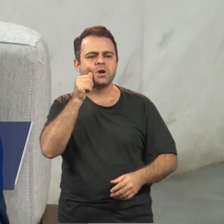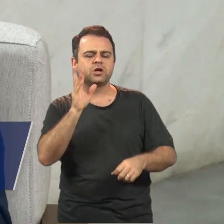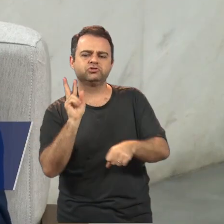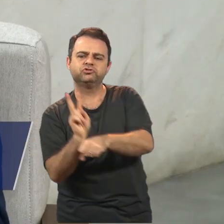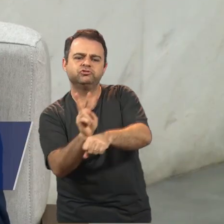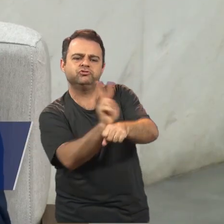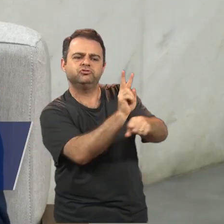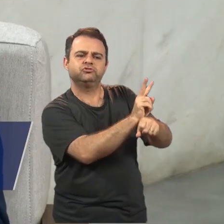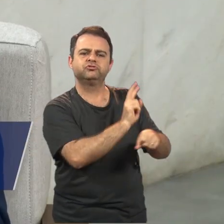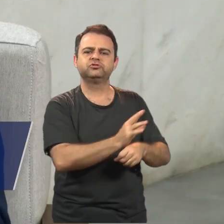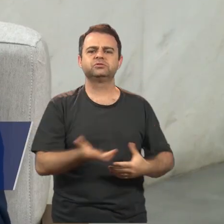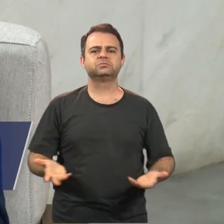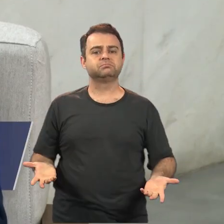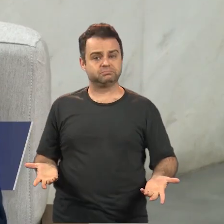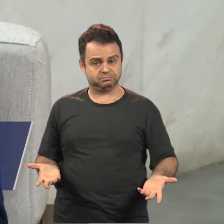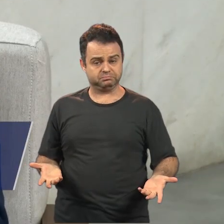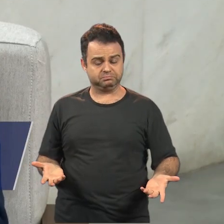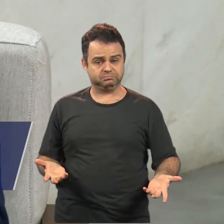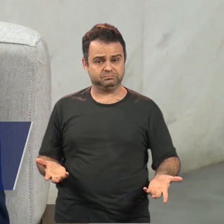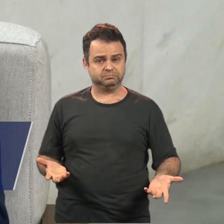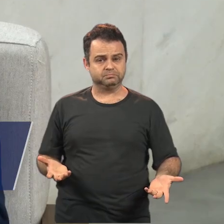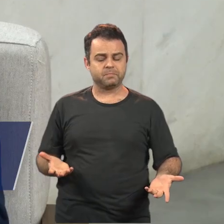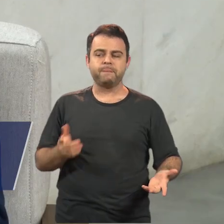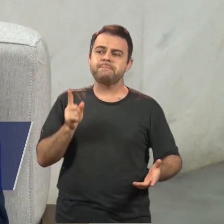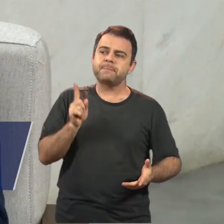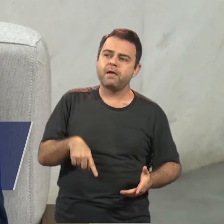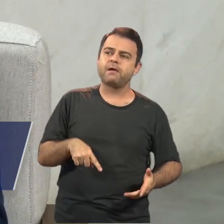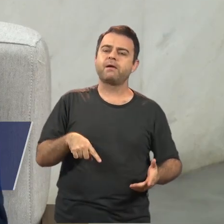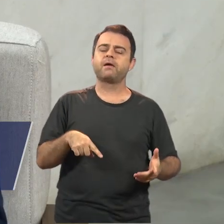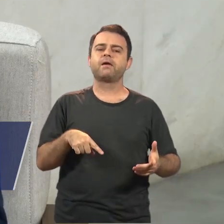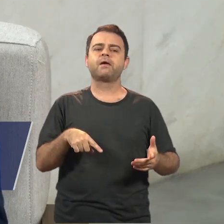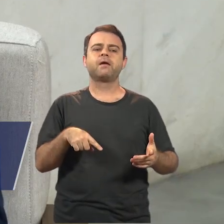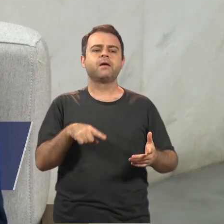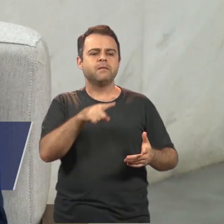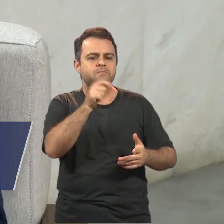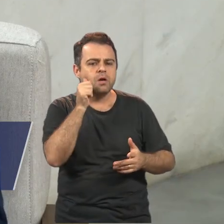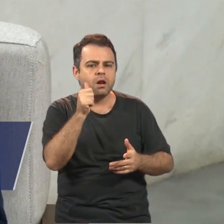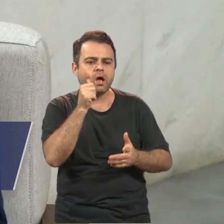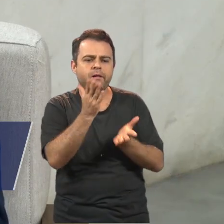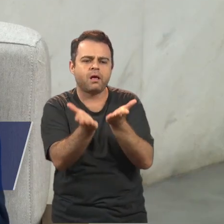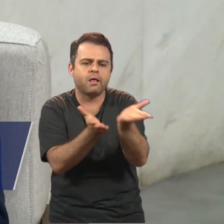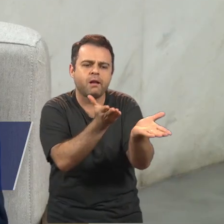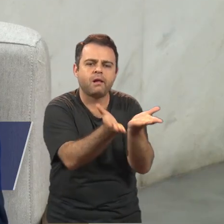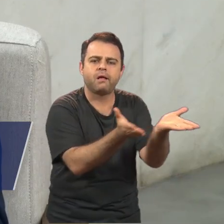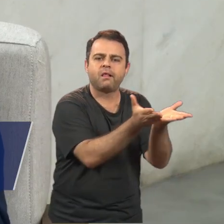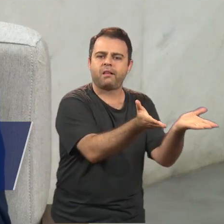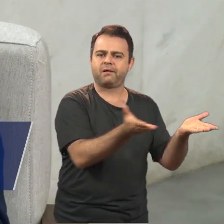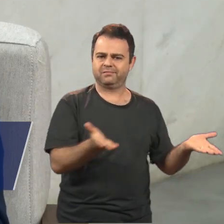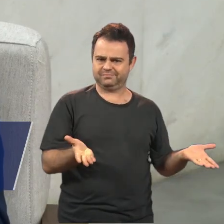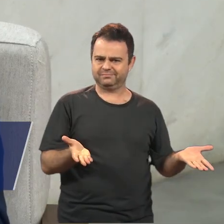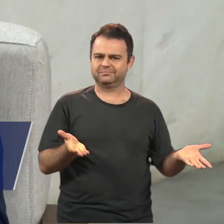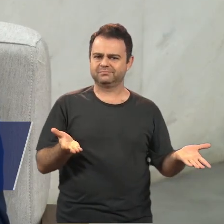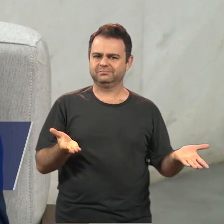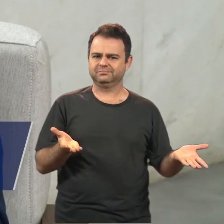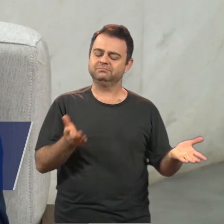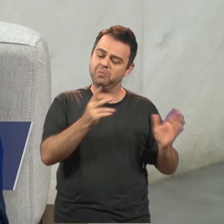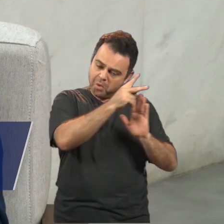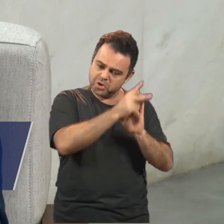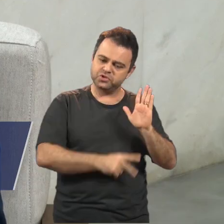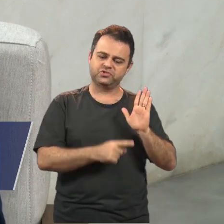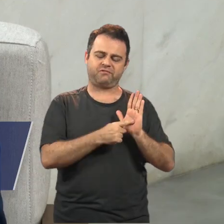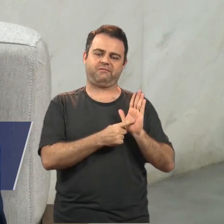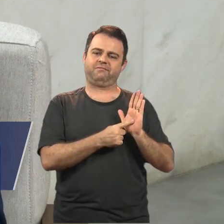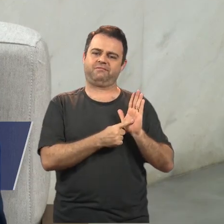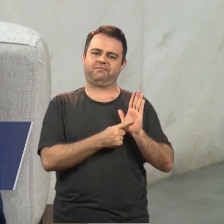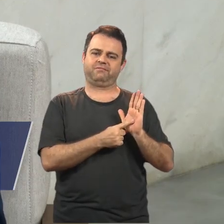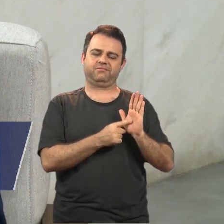delas, de ter eu falo que essa visão de cuidado para essa causa. Então esse projeto vem com esse objetivo. Eu